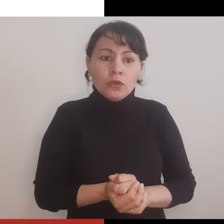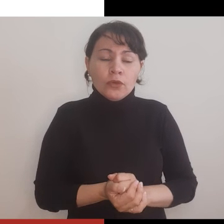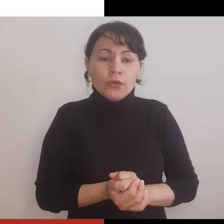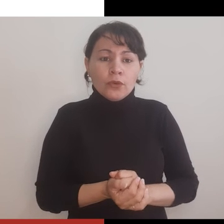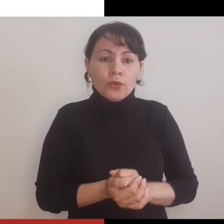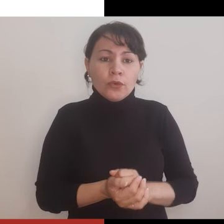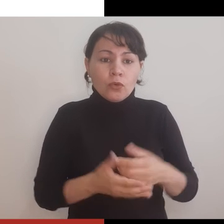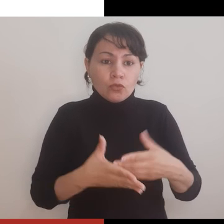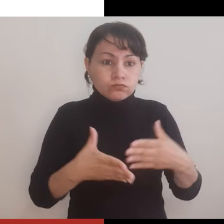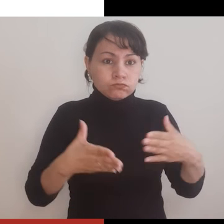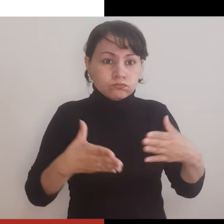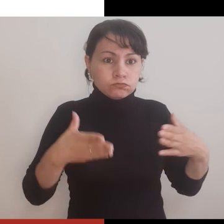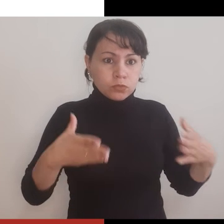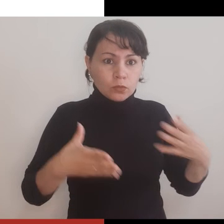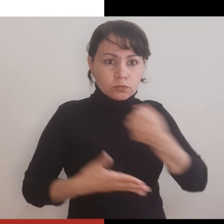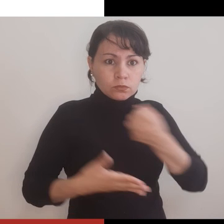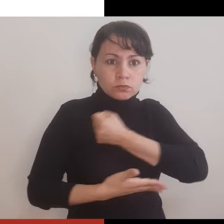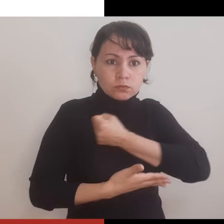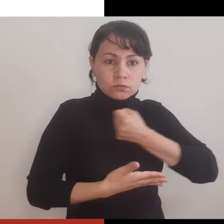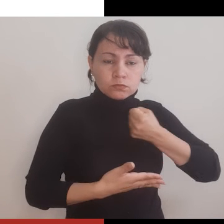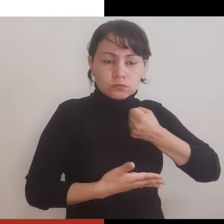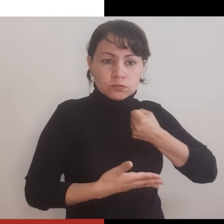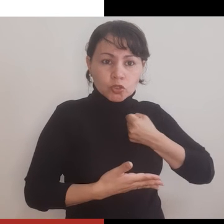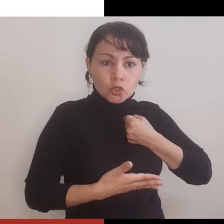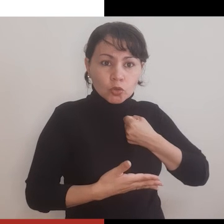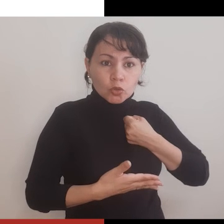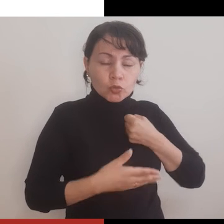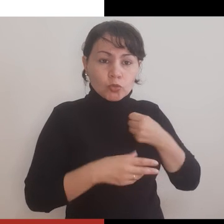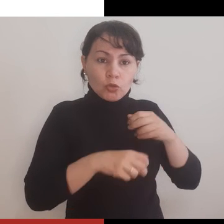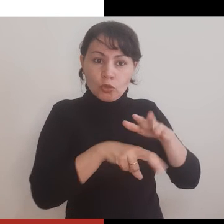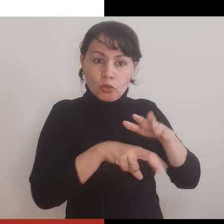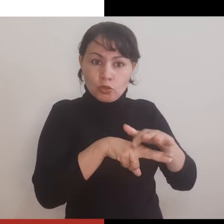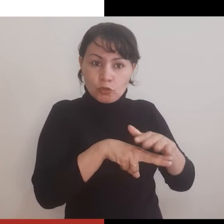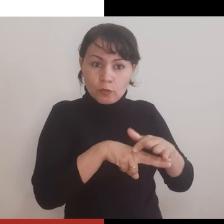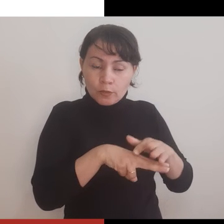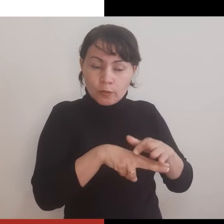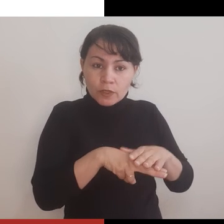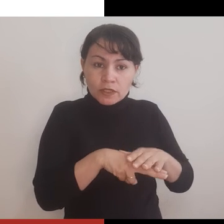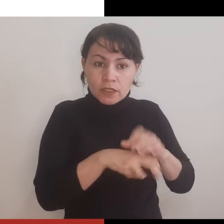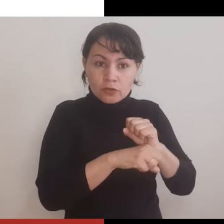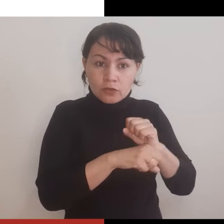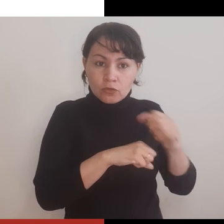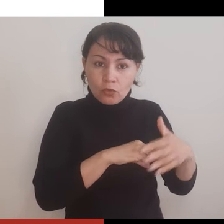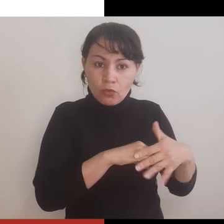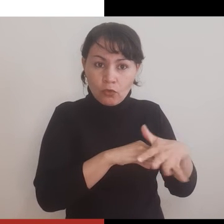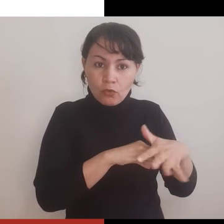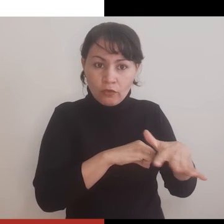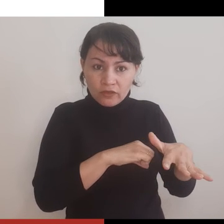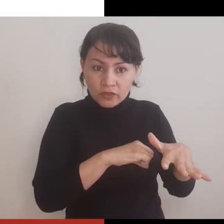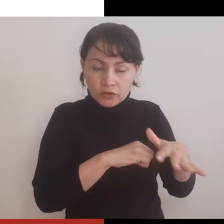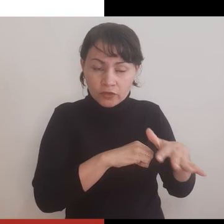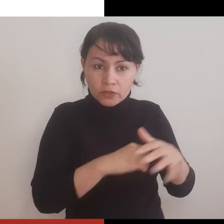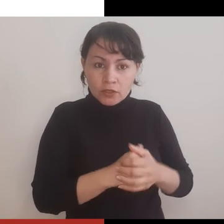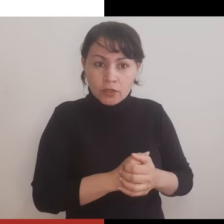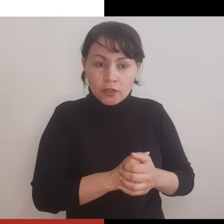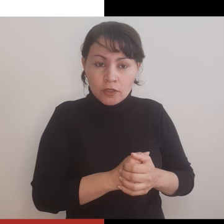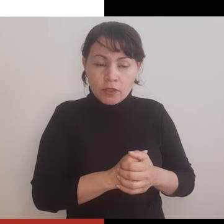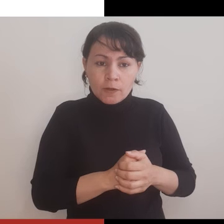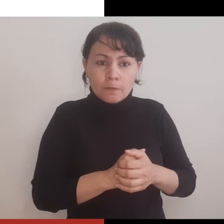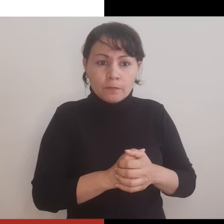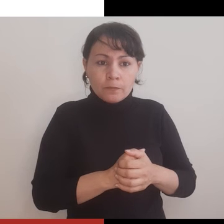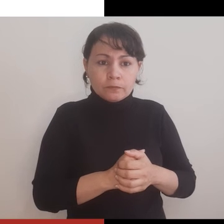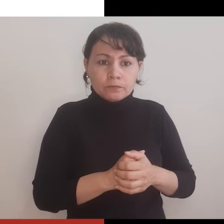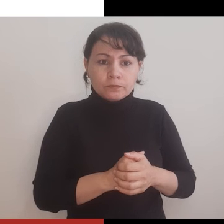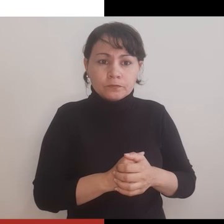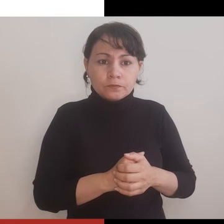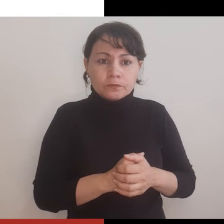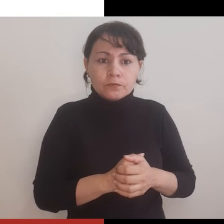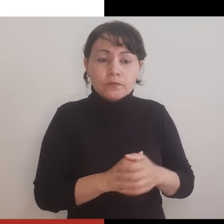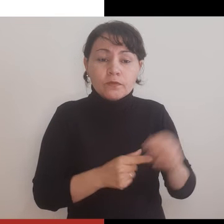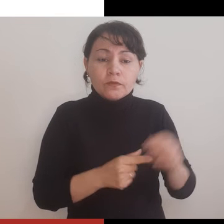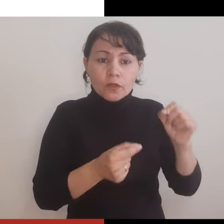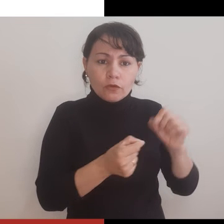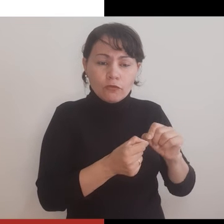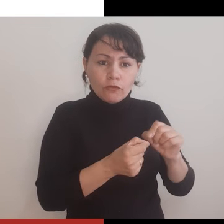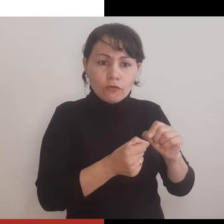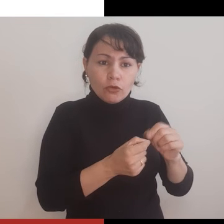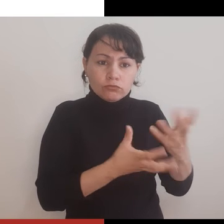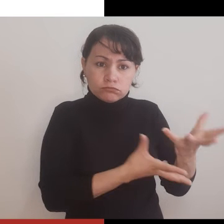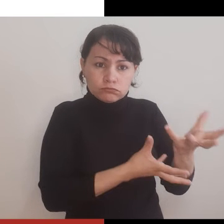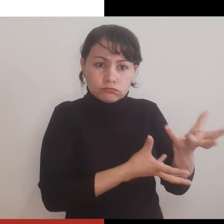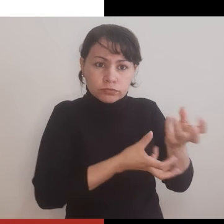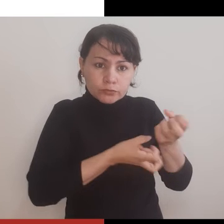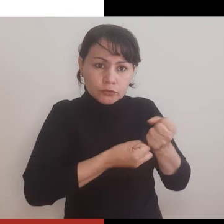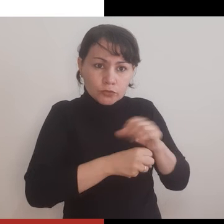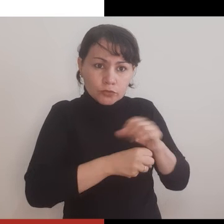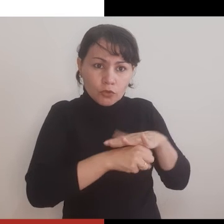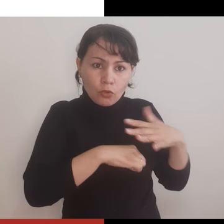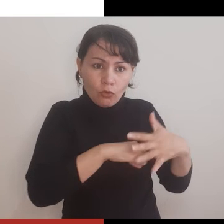o crescente número de pacientes que foram acometidos pela